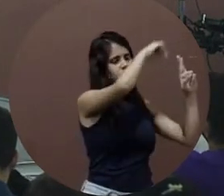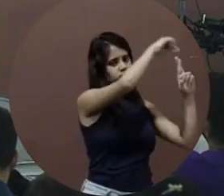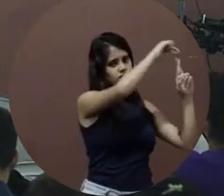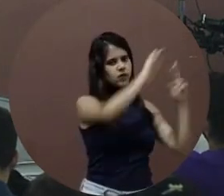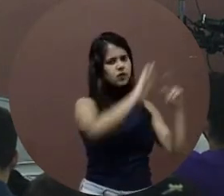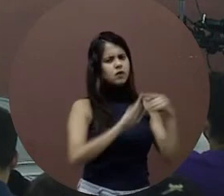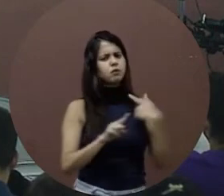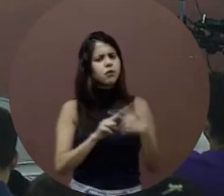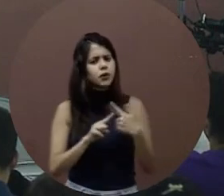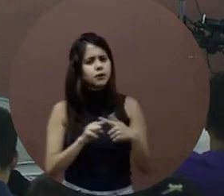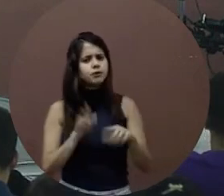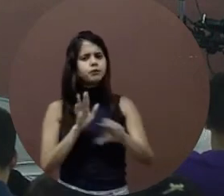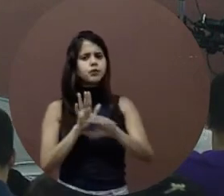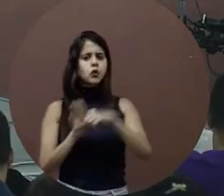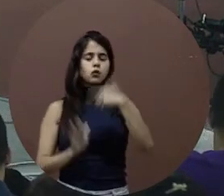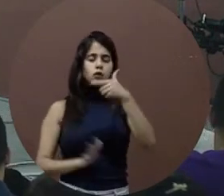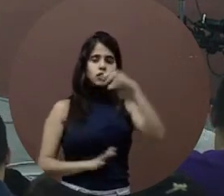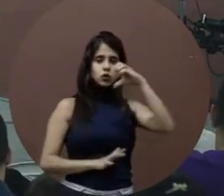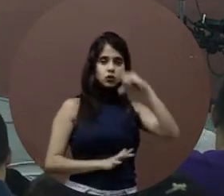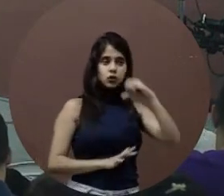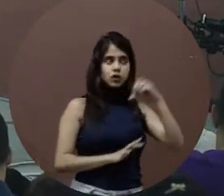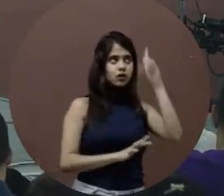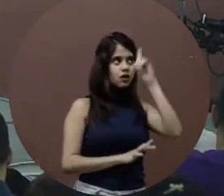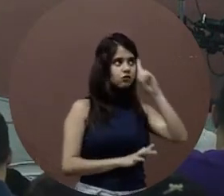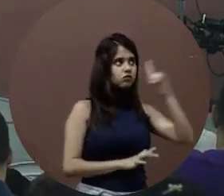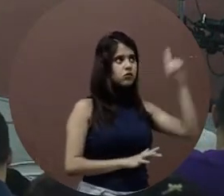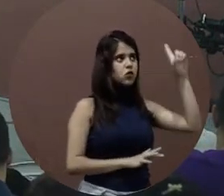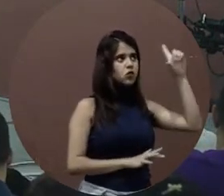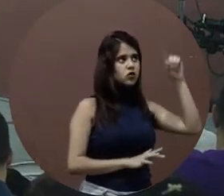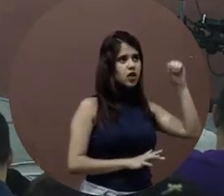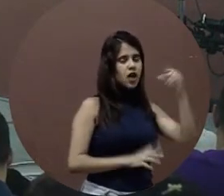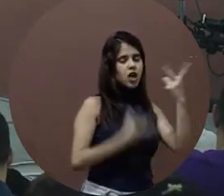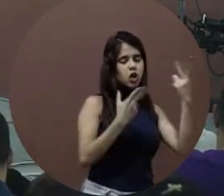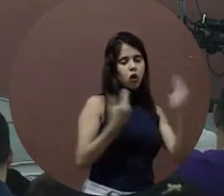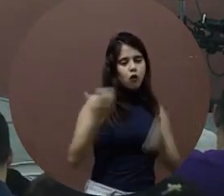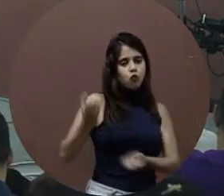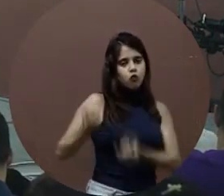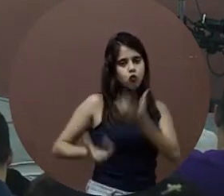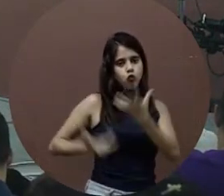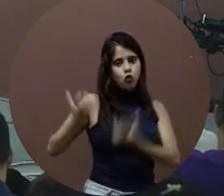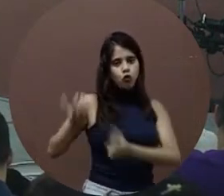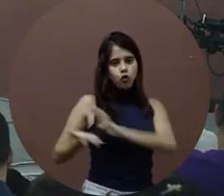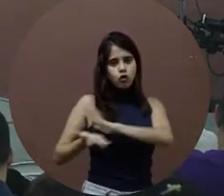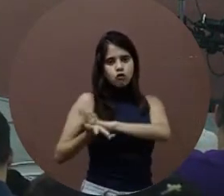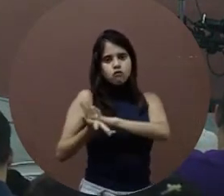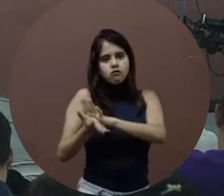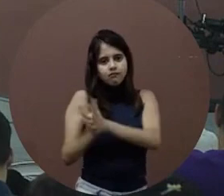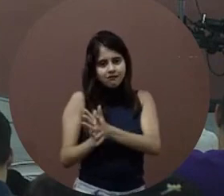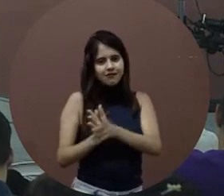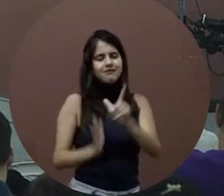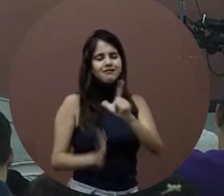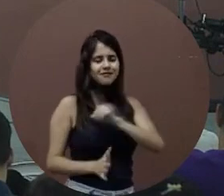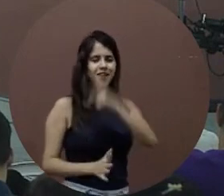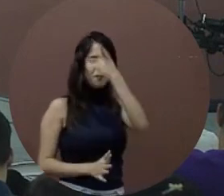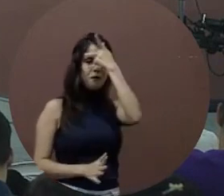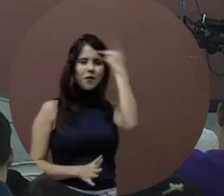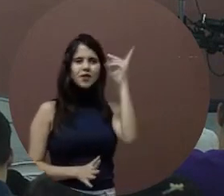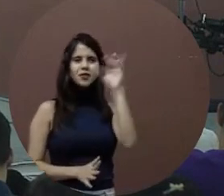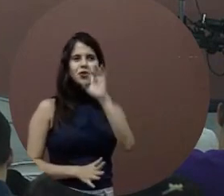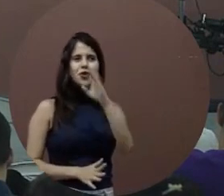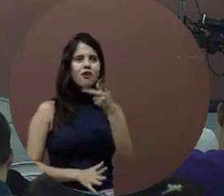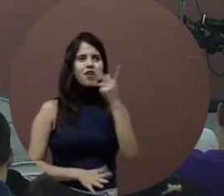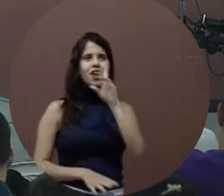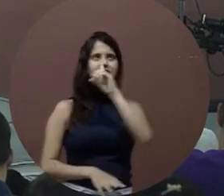Sabe por quê? O verso 29. Porque o nosso Deus é fogo consumidor. Tem gente que vive falando só que Deus é